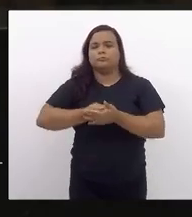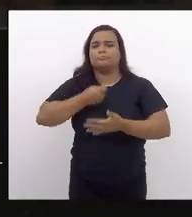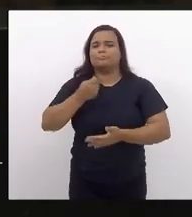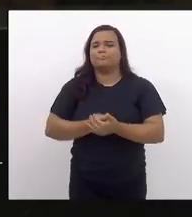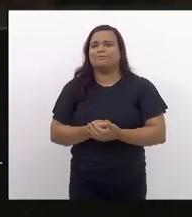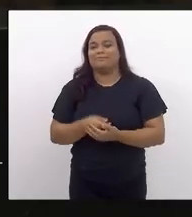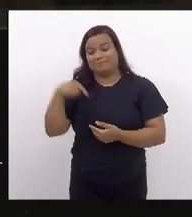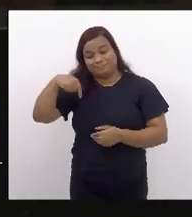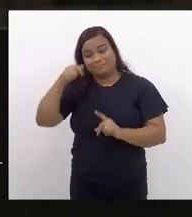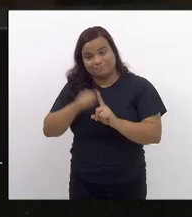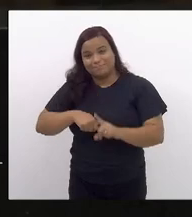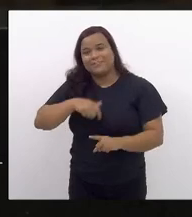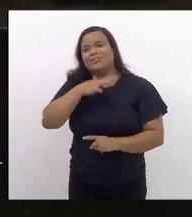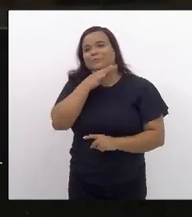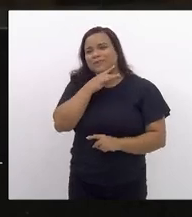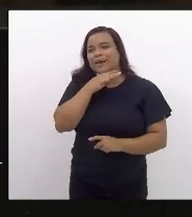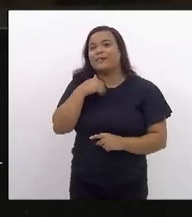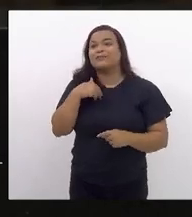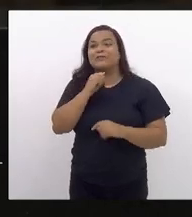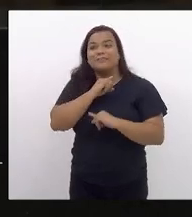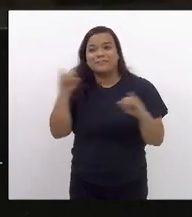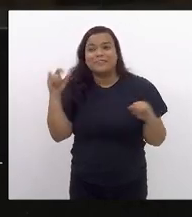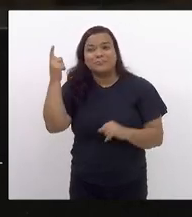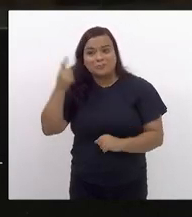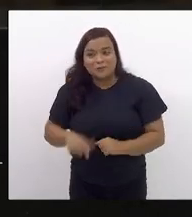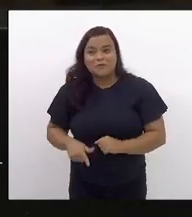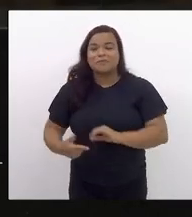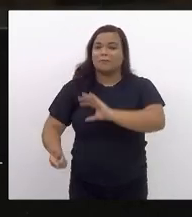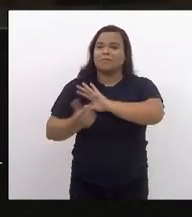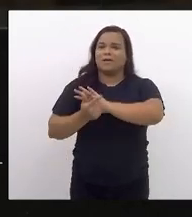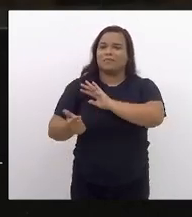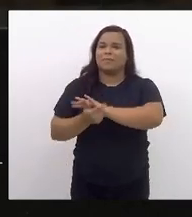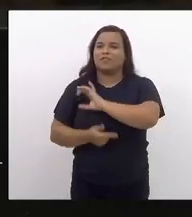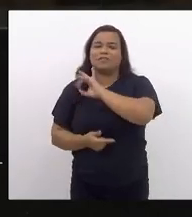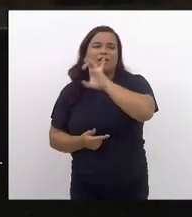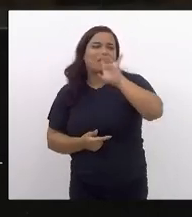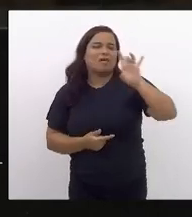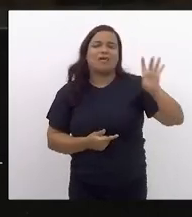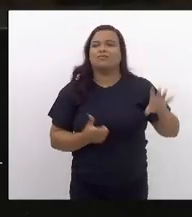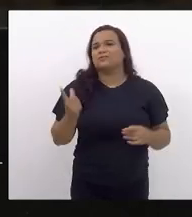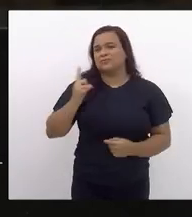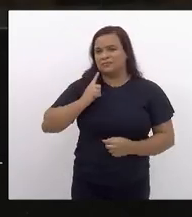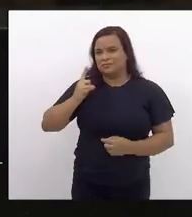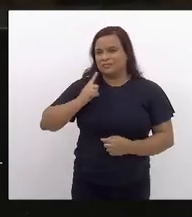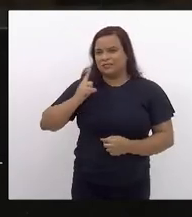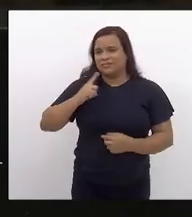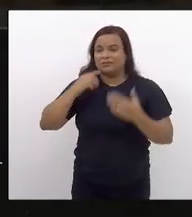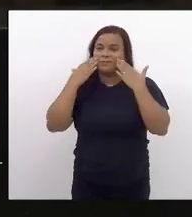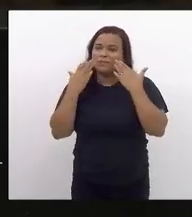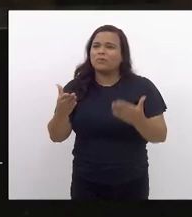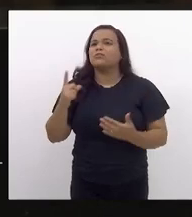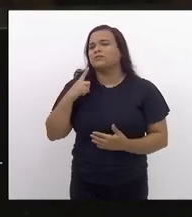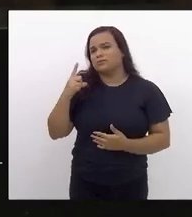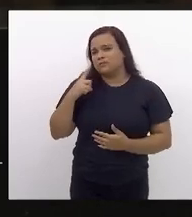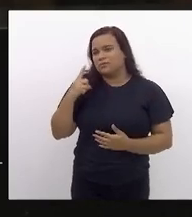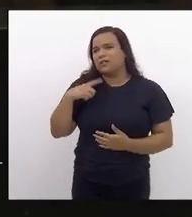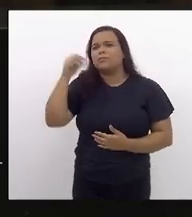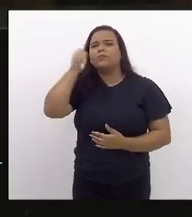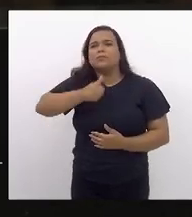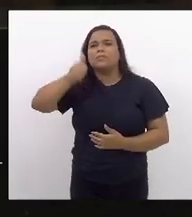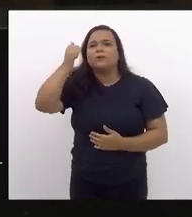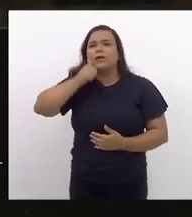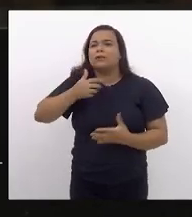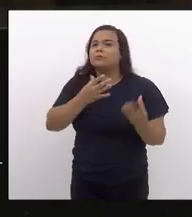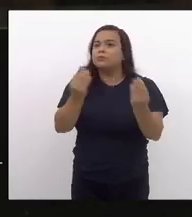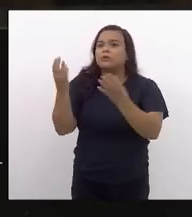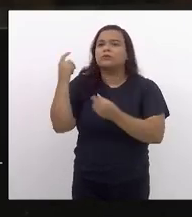mês, deixar aqui, ressaltar aqui o papel que tem revelado muitas mulheres em